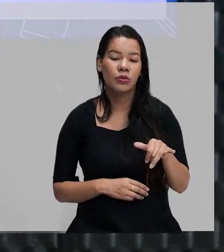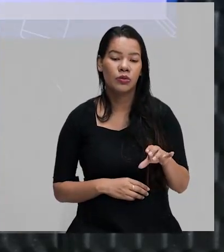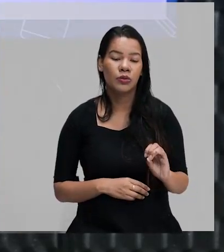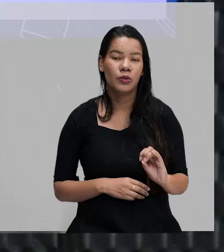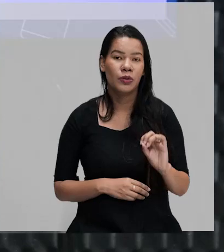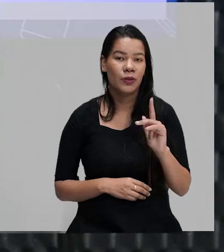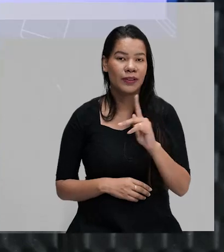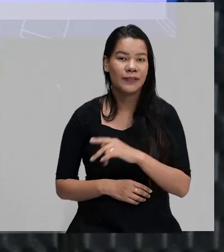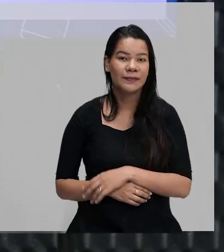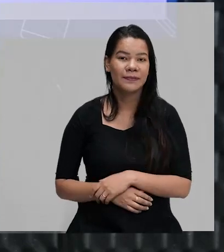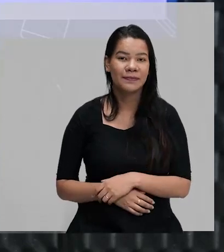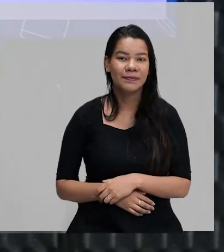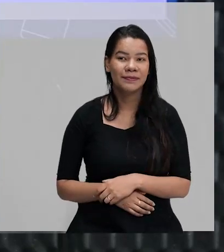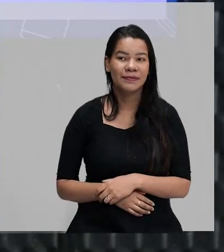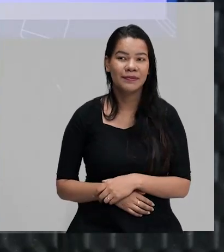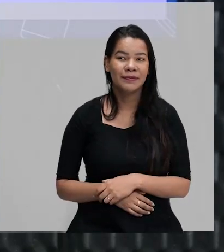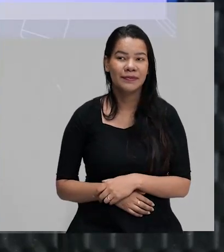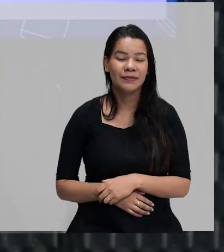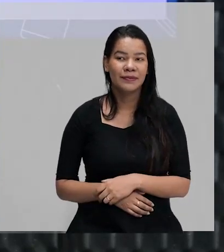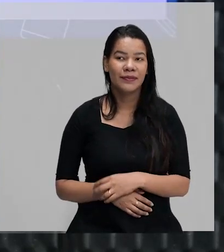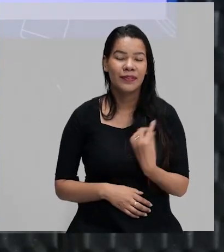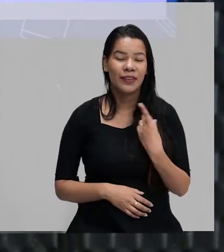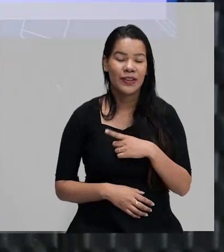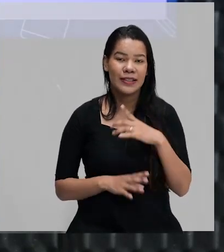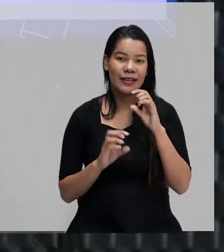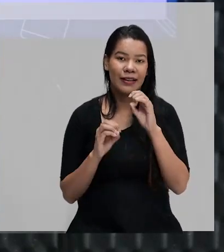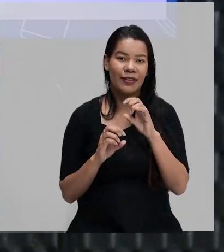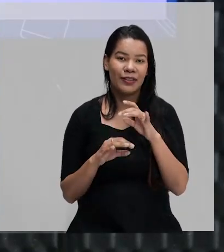Show de bola, turminha? Então, a nossa